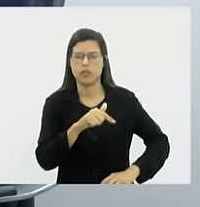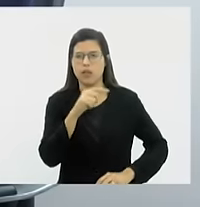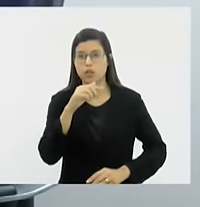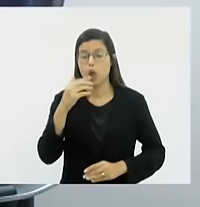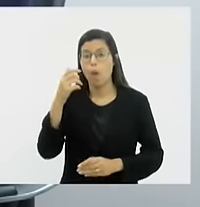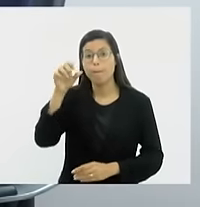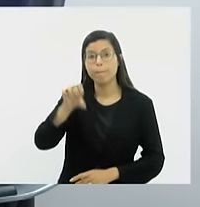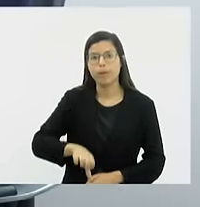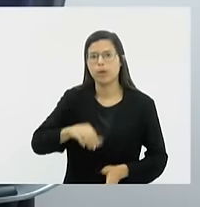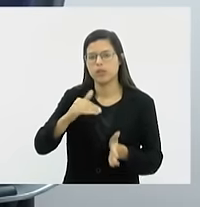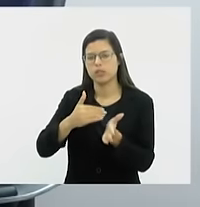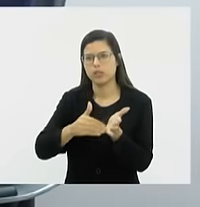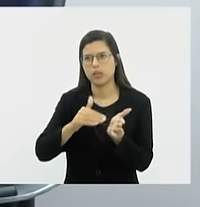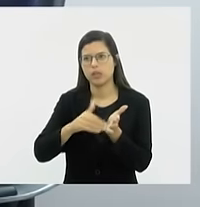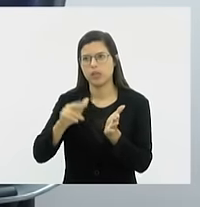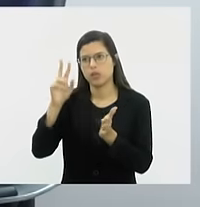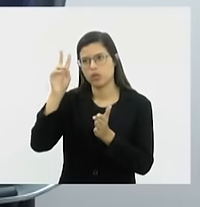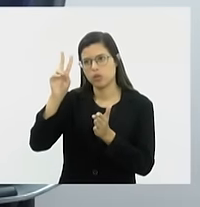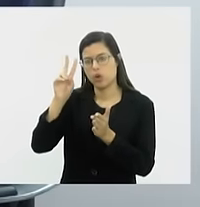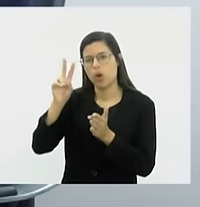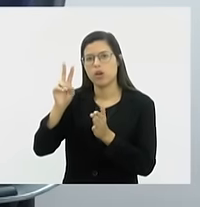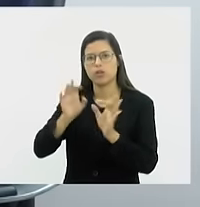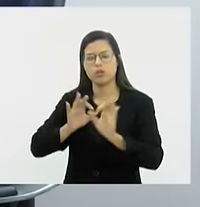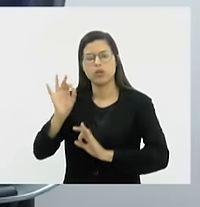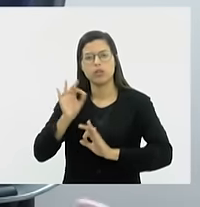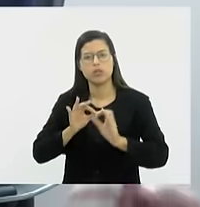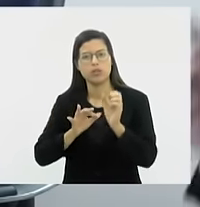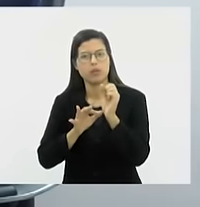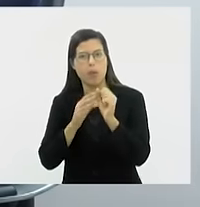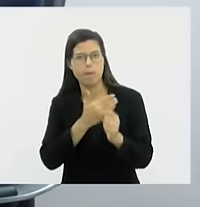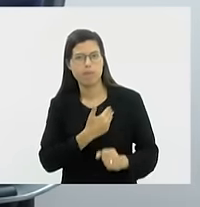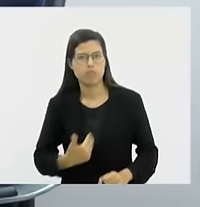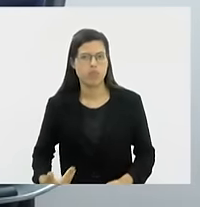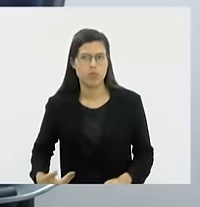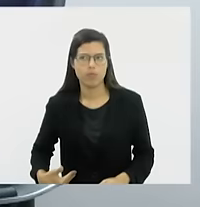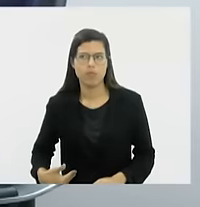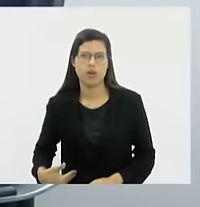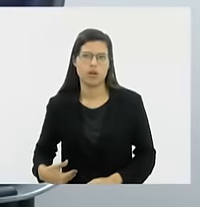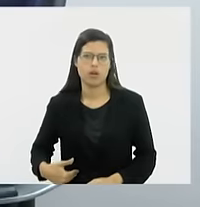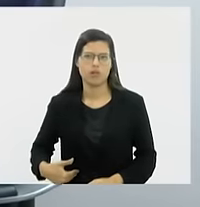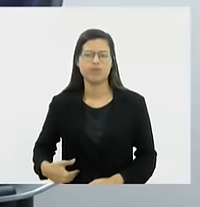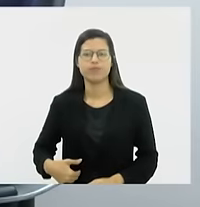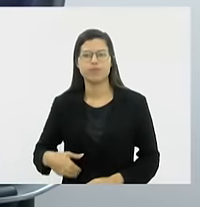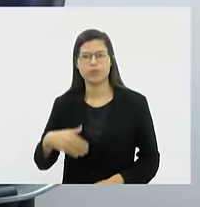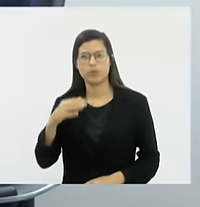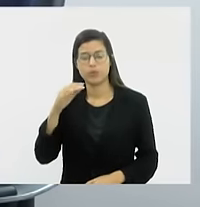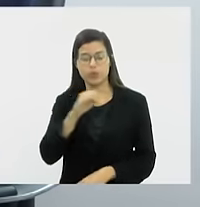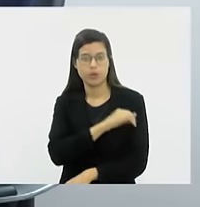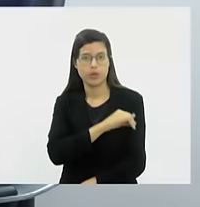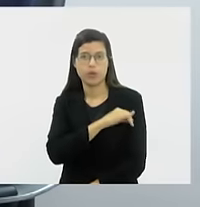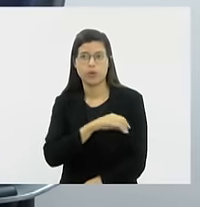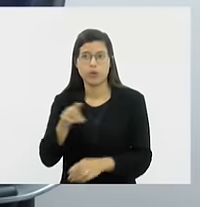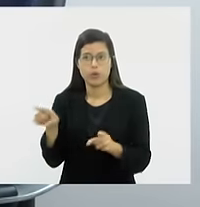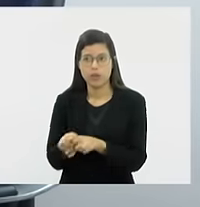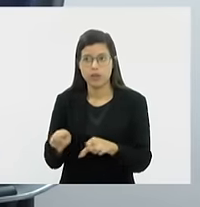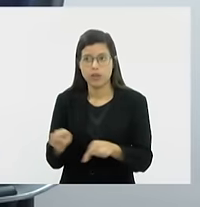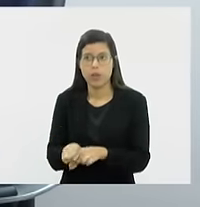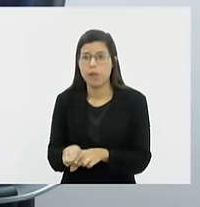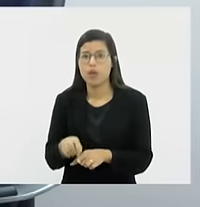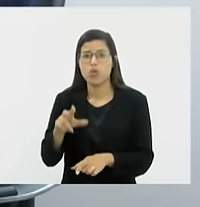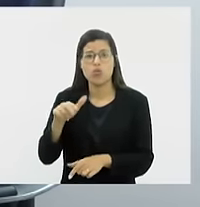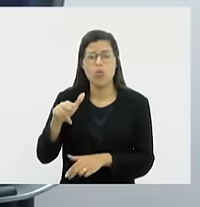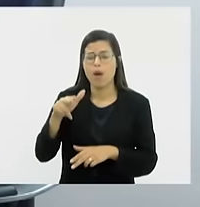secretário da história de ordem pública do Rio de Janeiro. É um policialzinho de quinta categoria, porque nunca prendeu ninguém. E é um